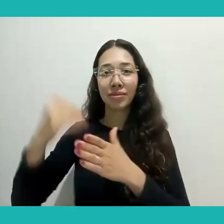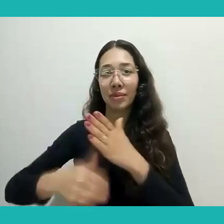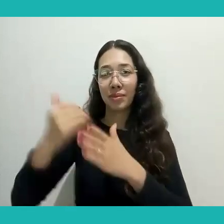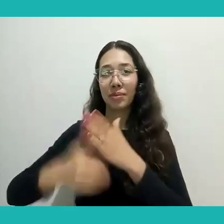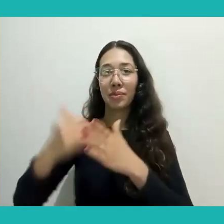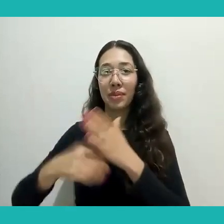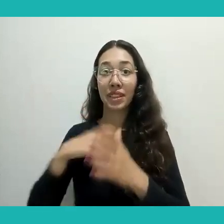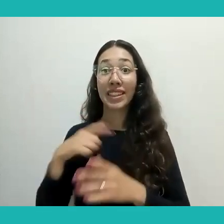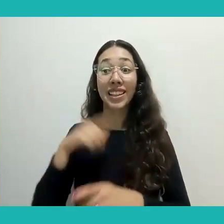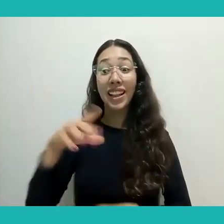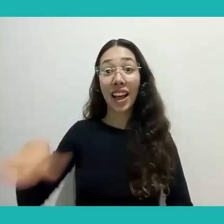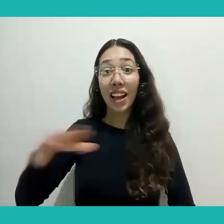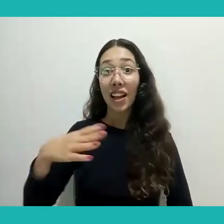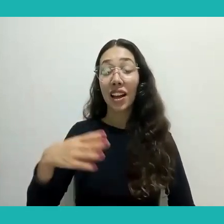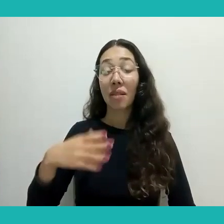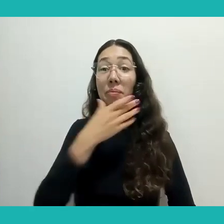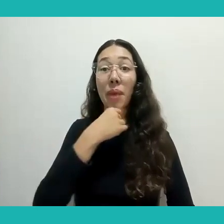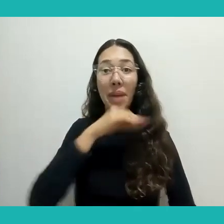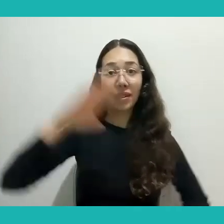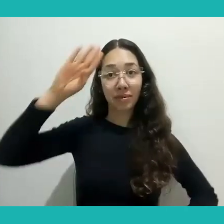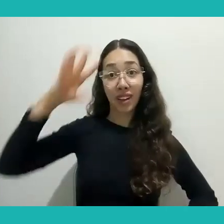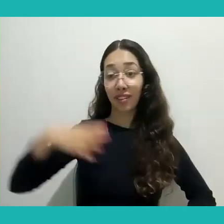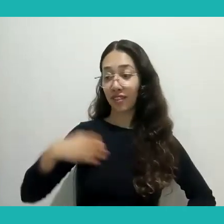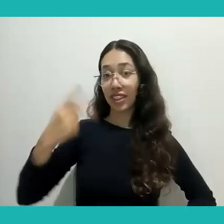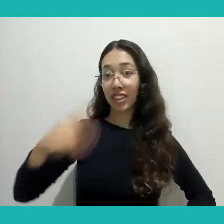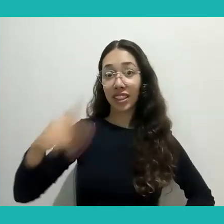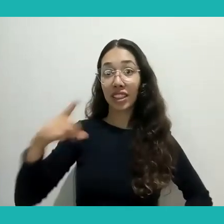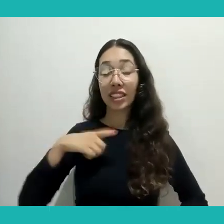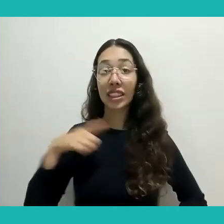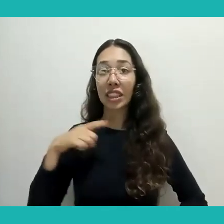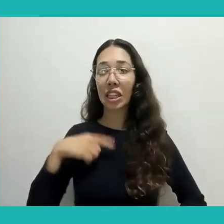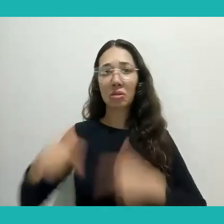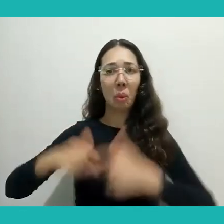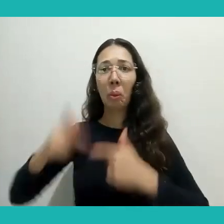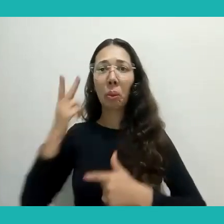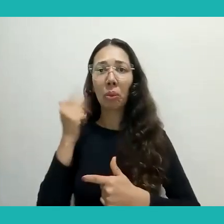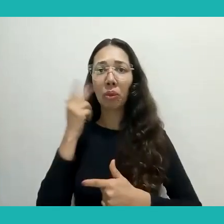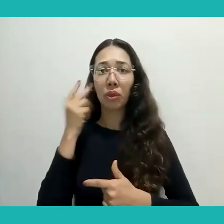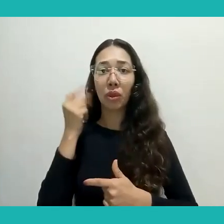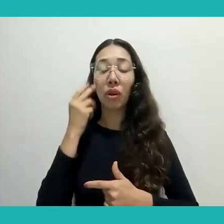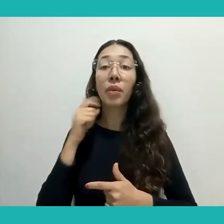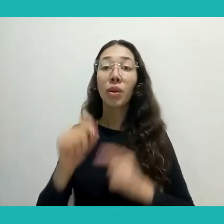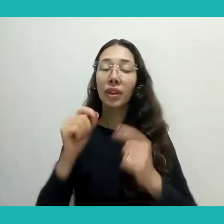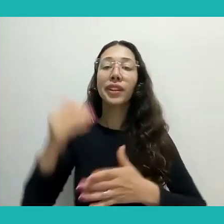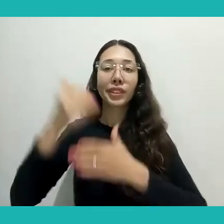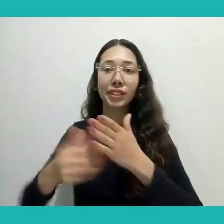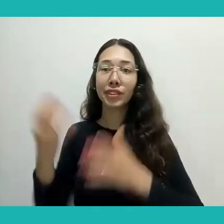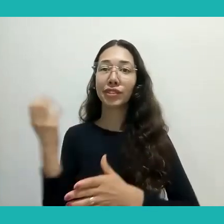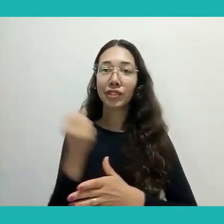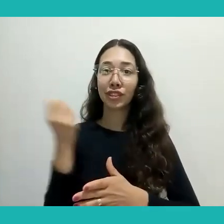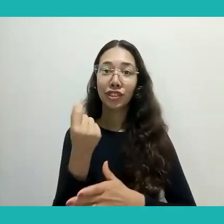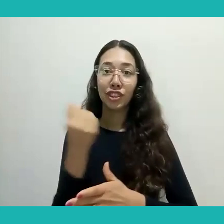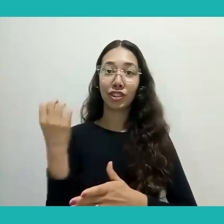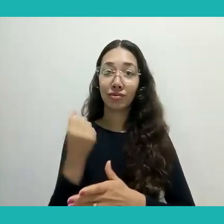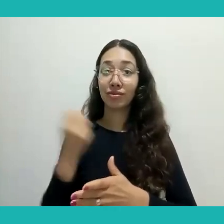filhas não inválidas pensionistas vitalícias, elas passar a descontar, além da alíquota